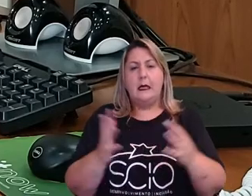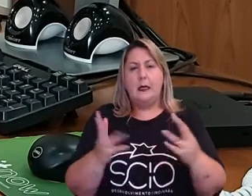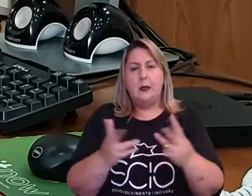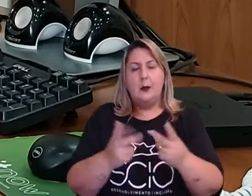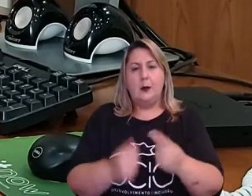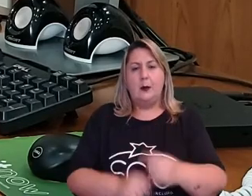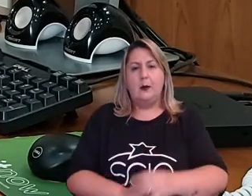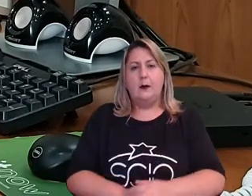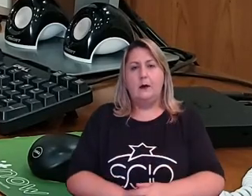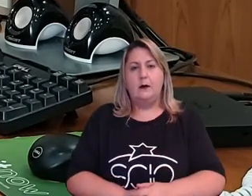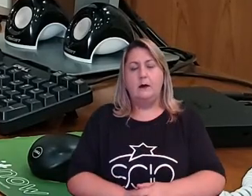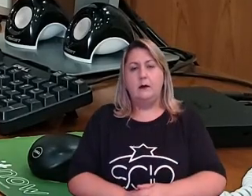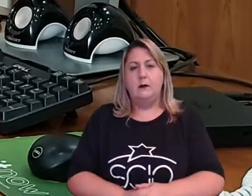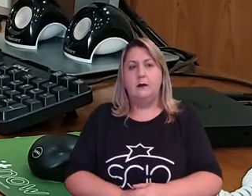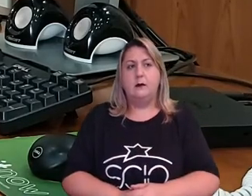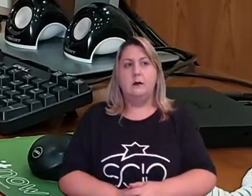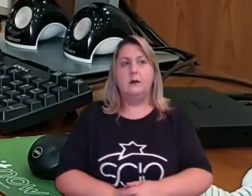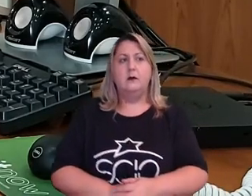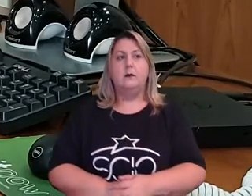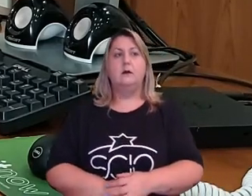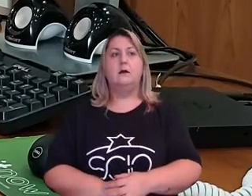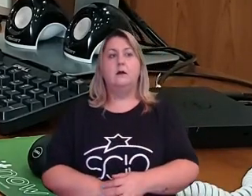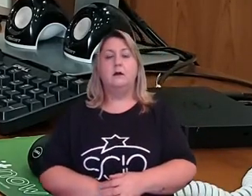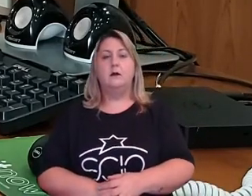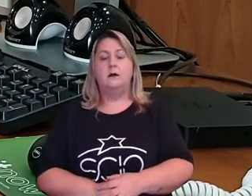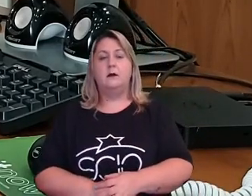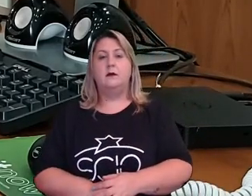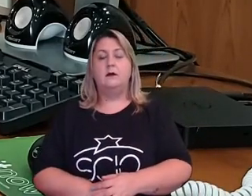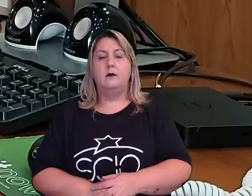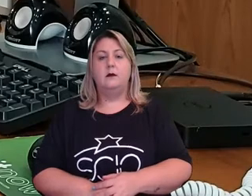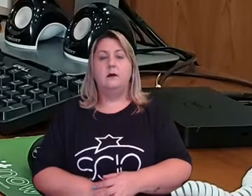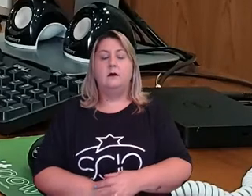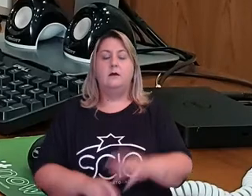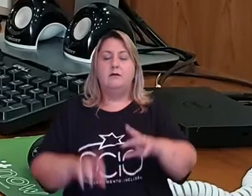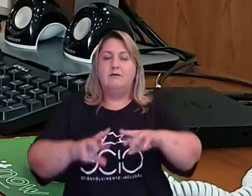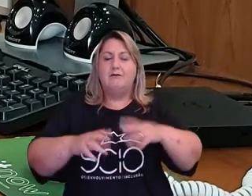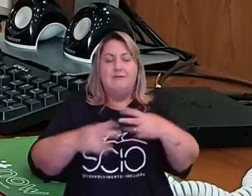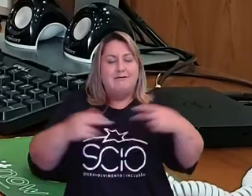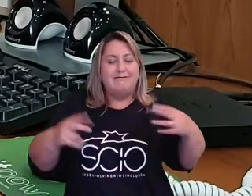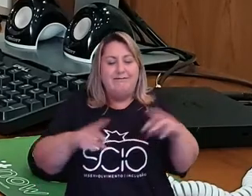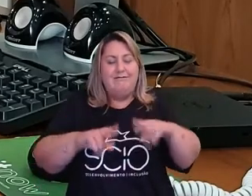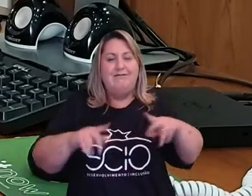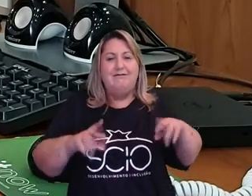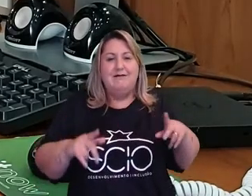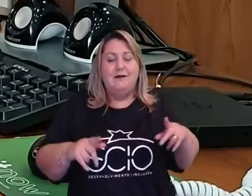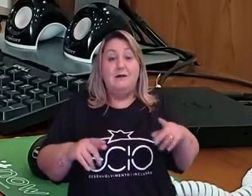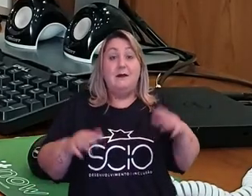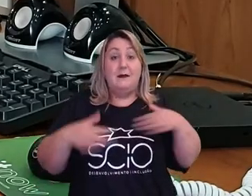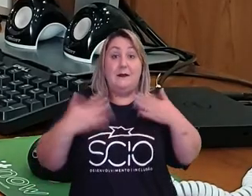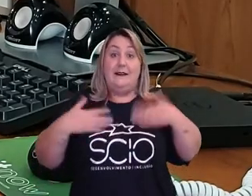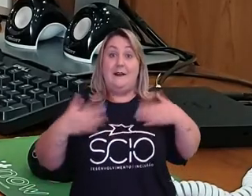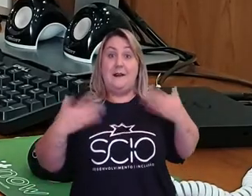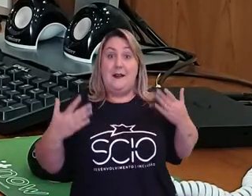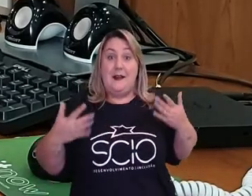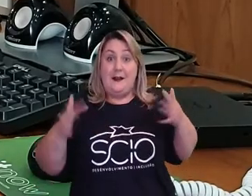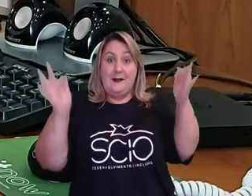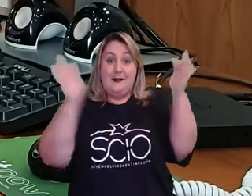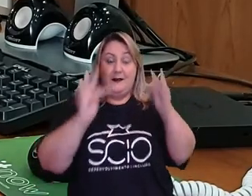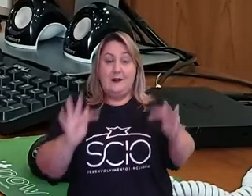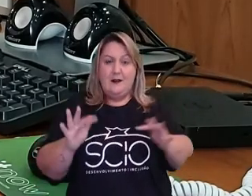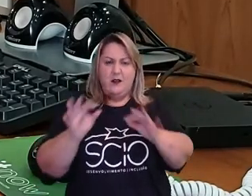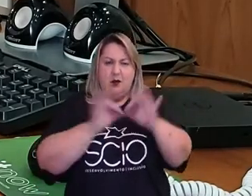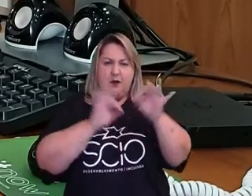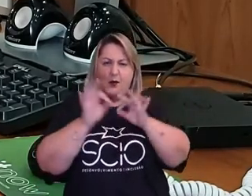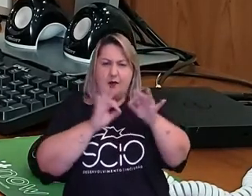nossos colaboradores, então olhando a agrícola e a indústria, é um momento bastante diferente, né? Um momento que a gente está muito contente, né? por estar de